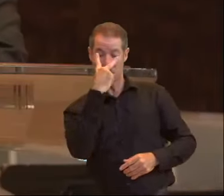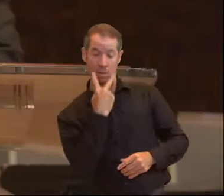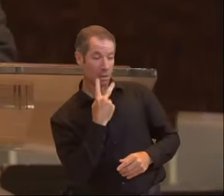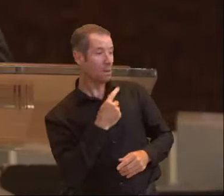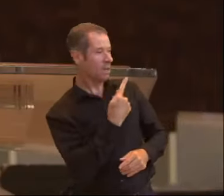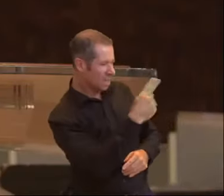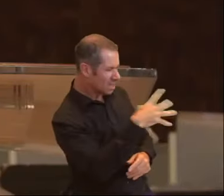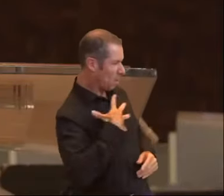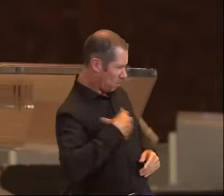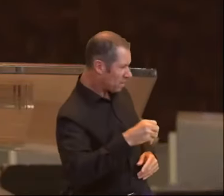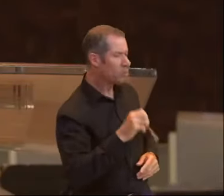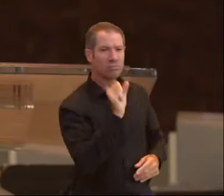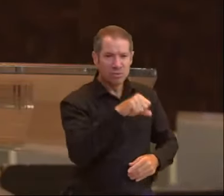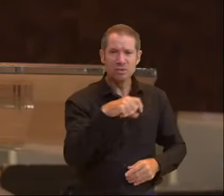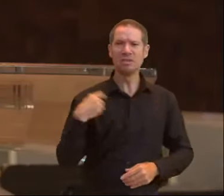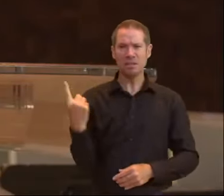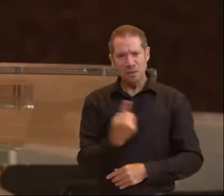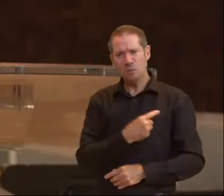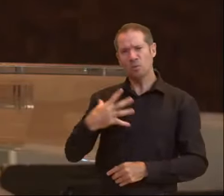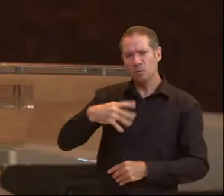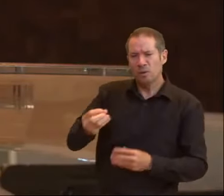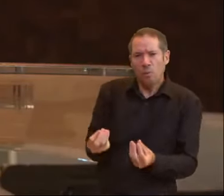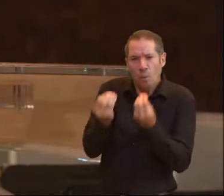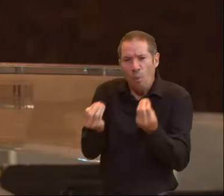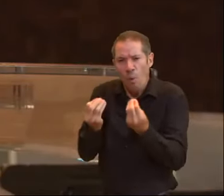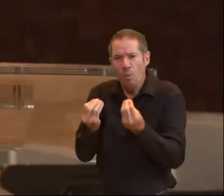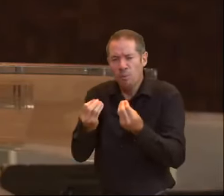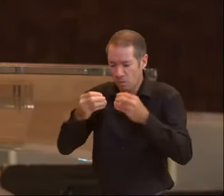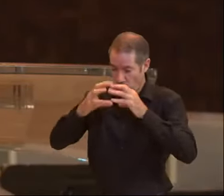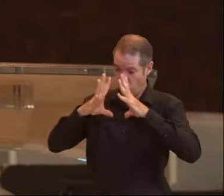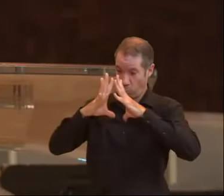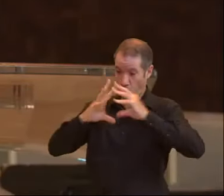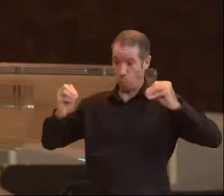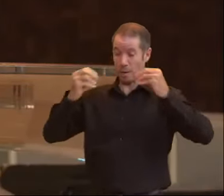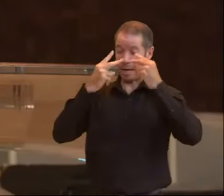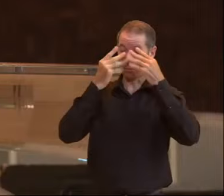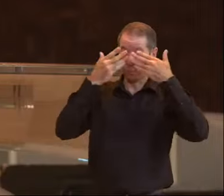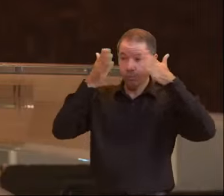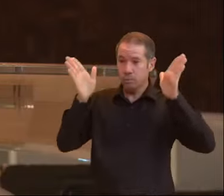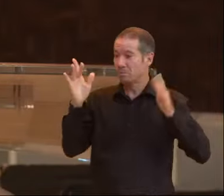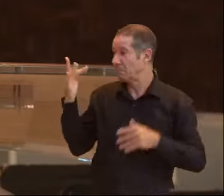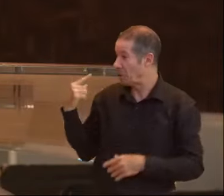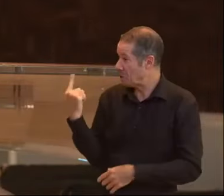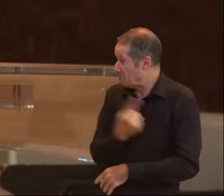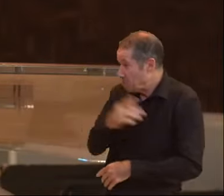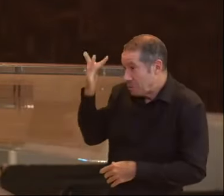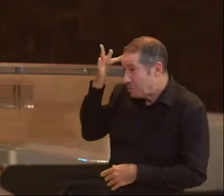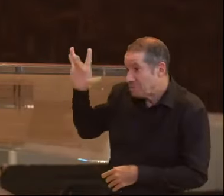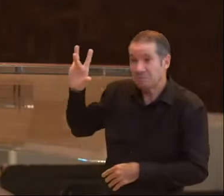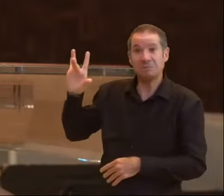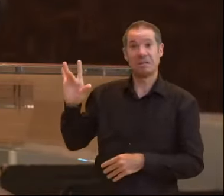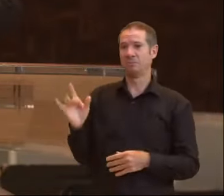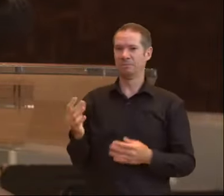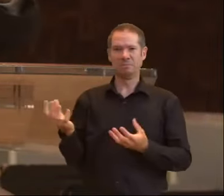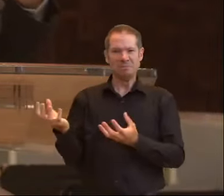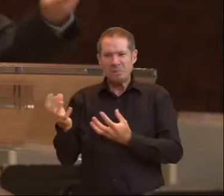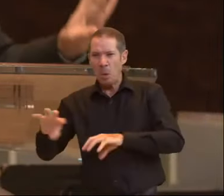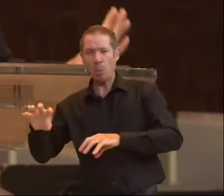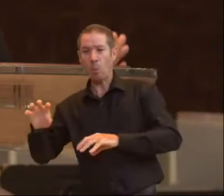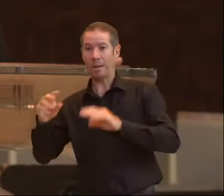filho? Sim, é nosso filho. Como ele foi curado? Aí nós não sabemos. Não queremos